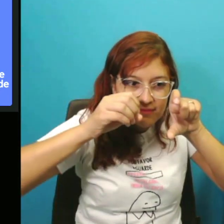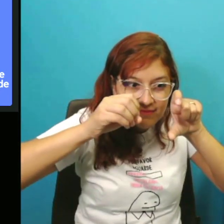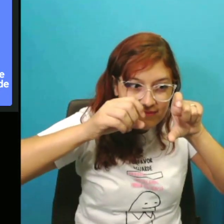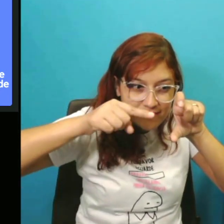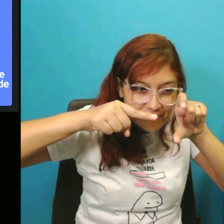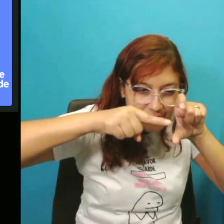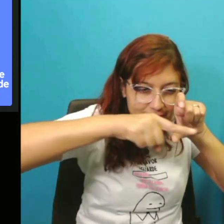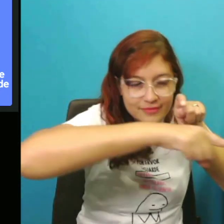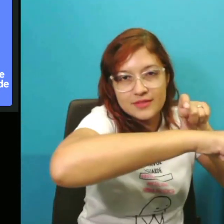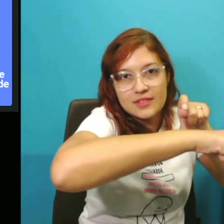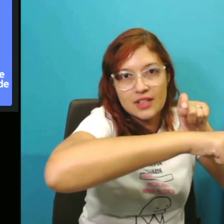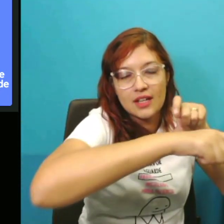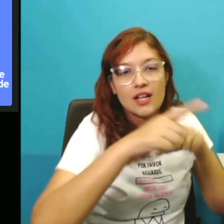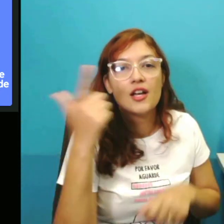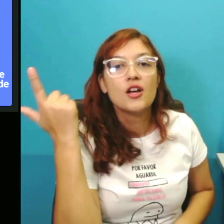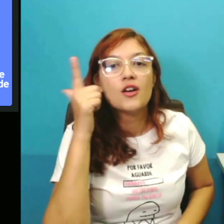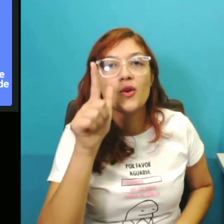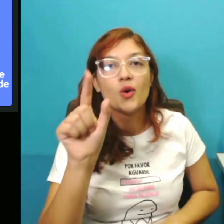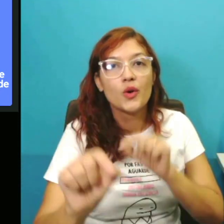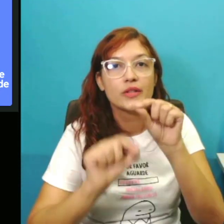Então, quando o laser